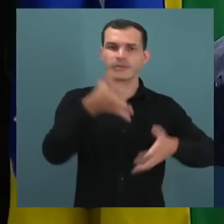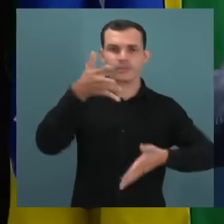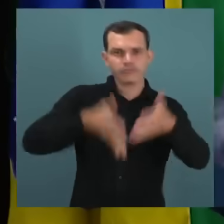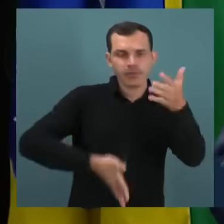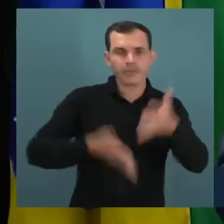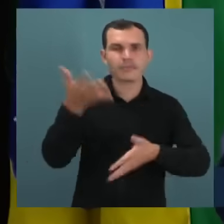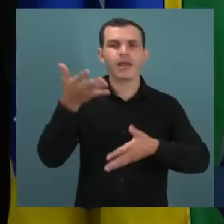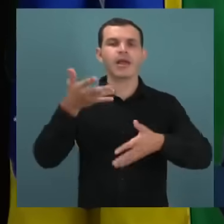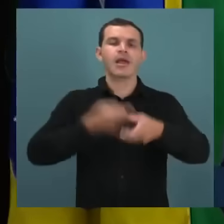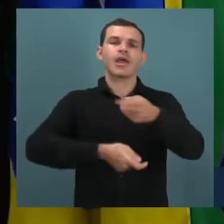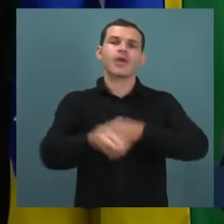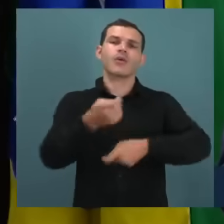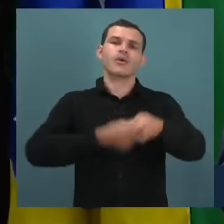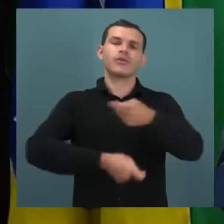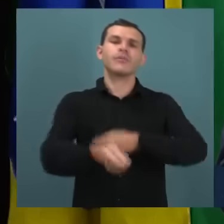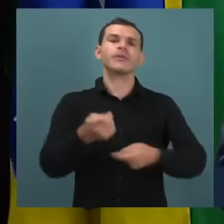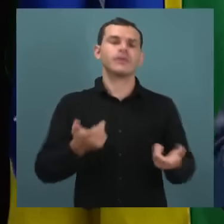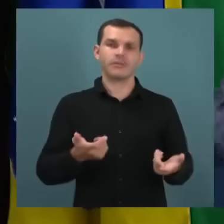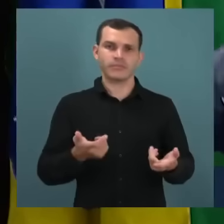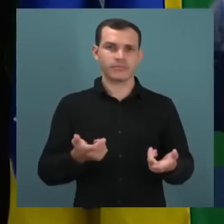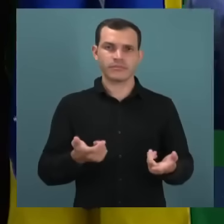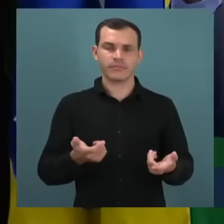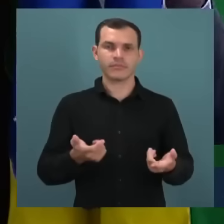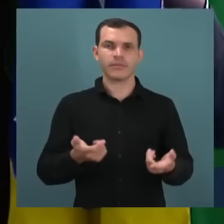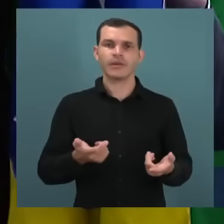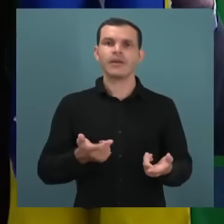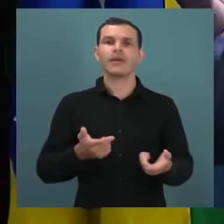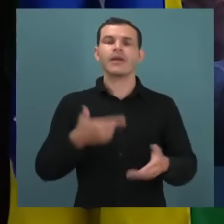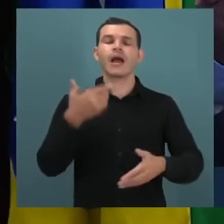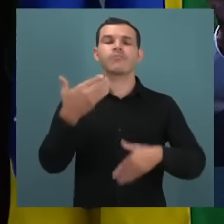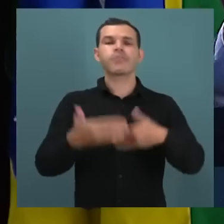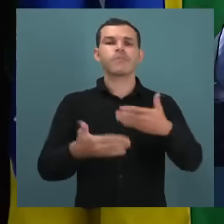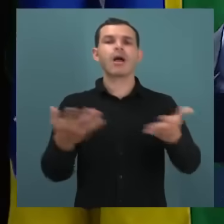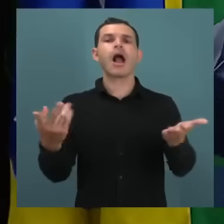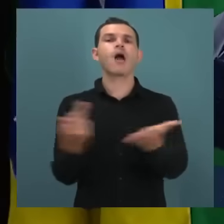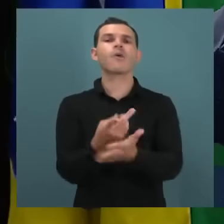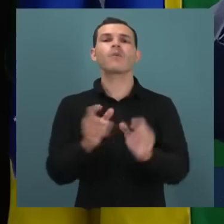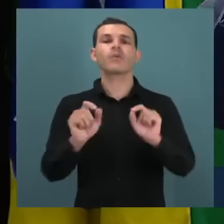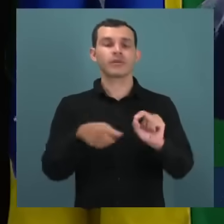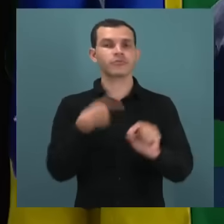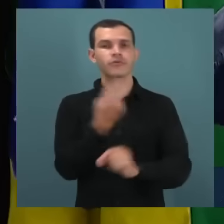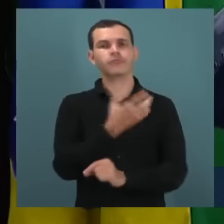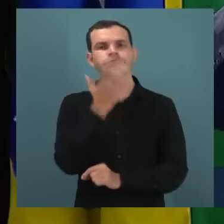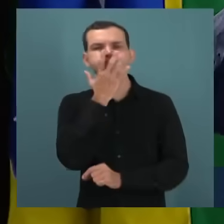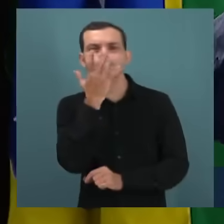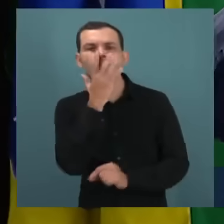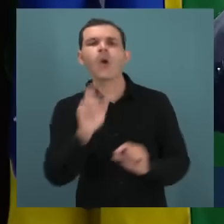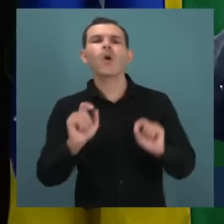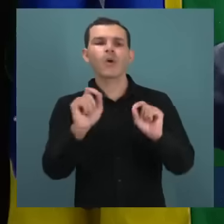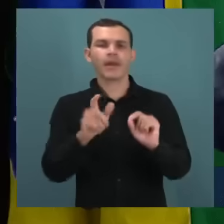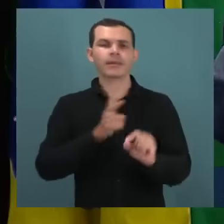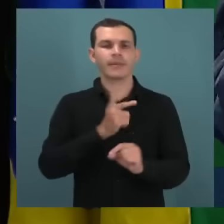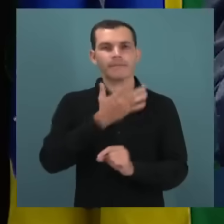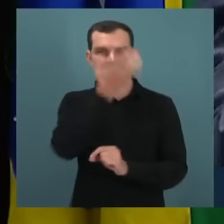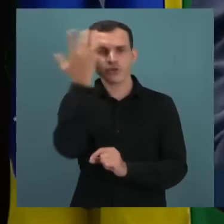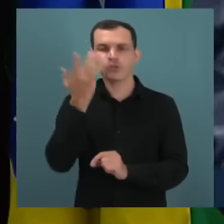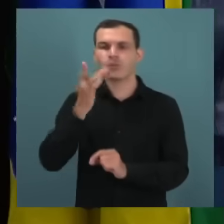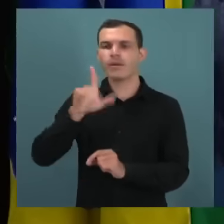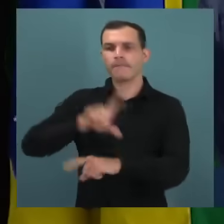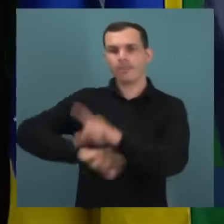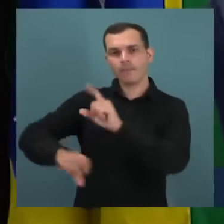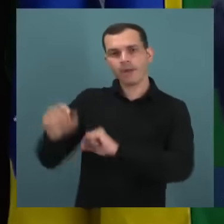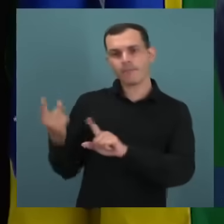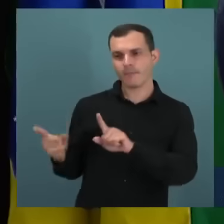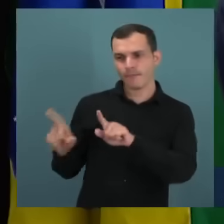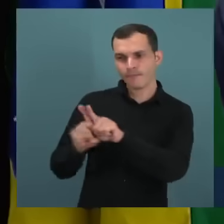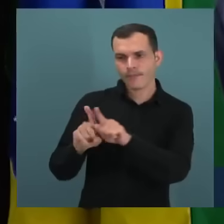na economia e gera o que nós estamos assistindo de compadres e de apaniguados políticos